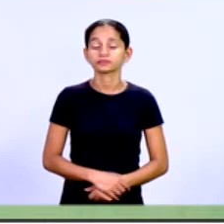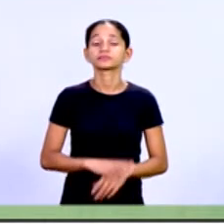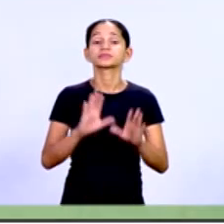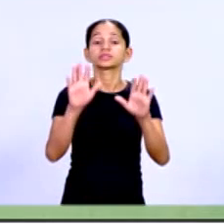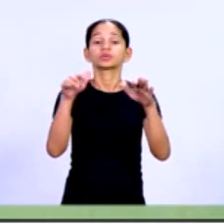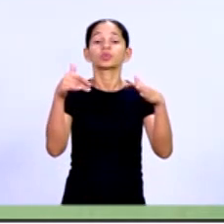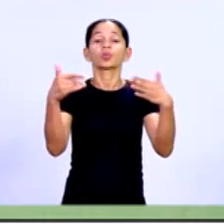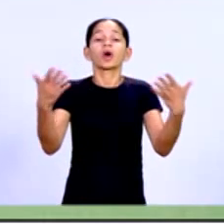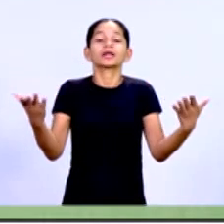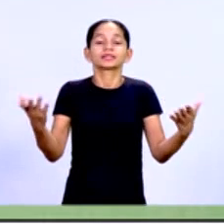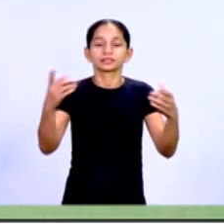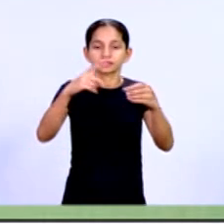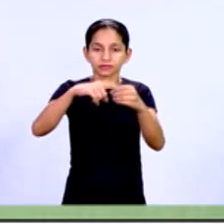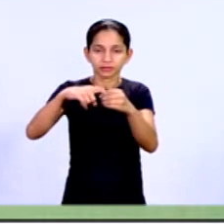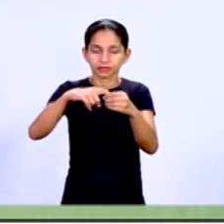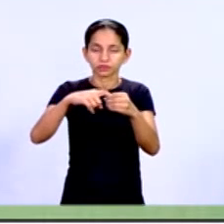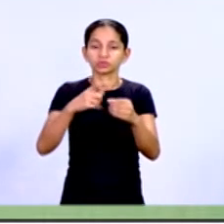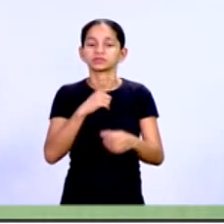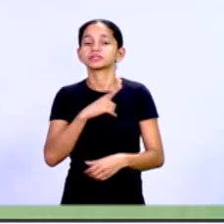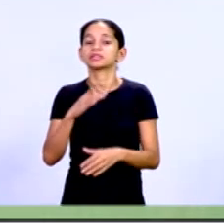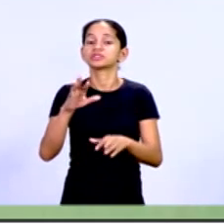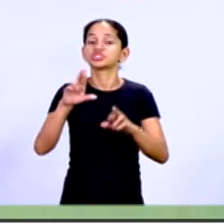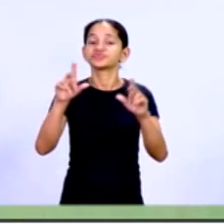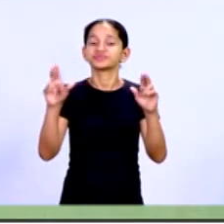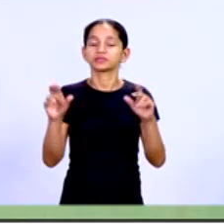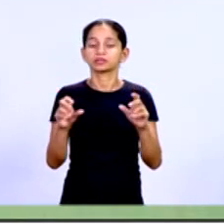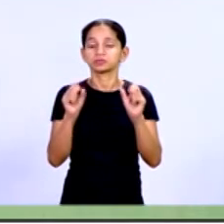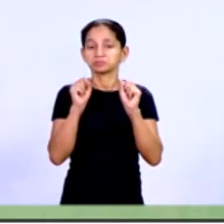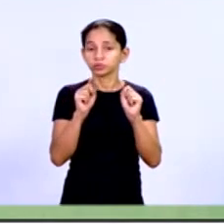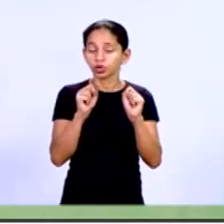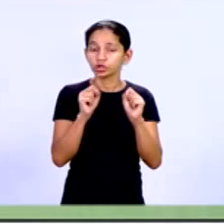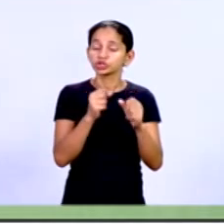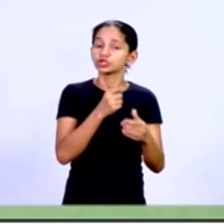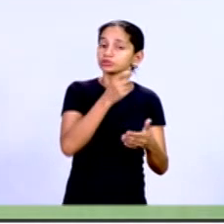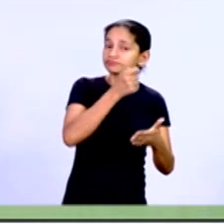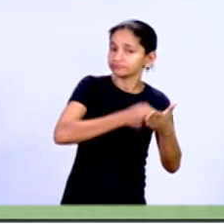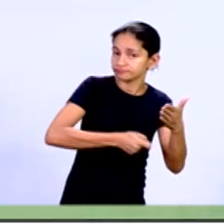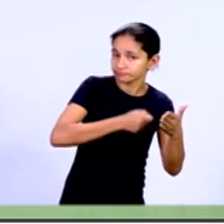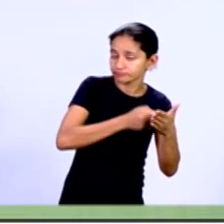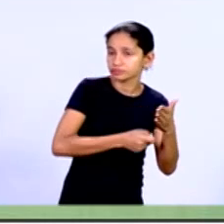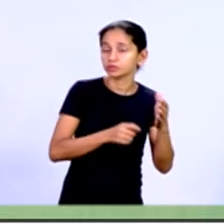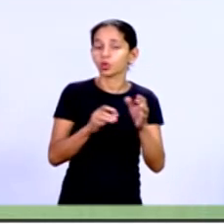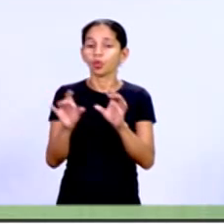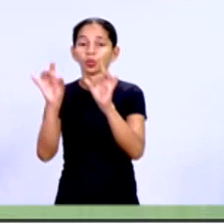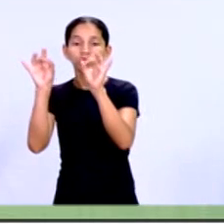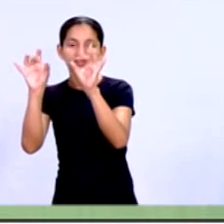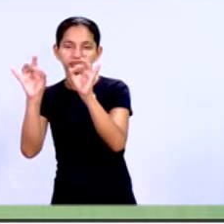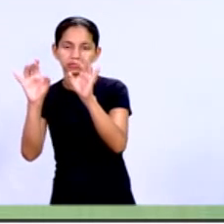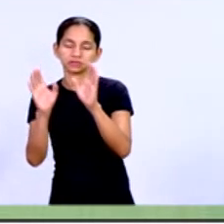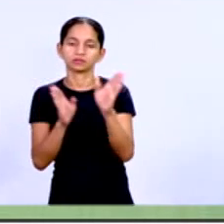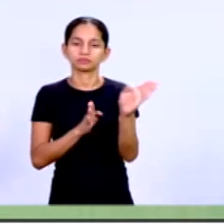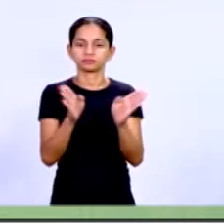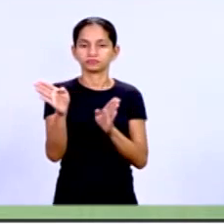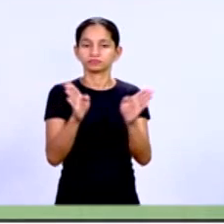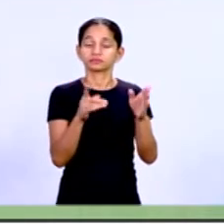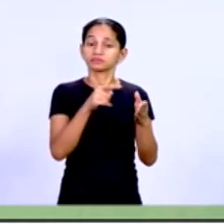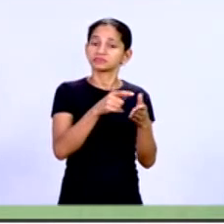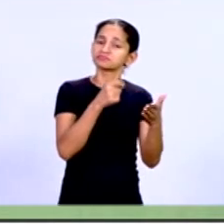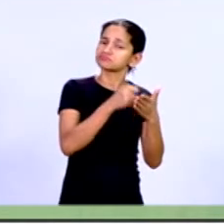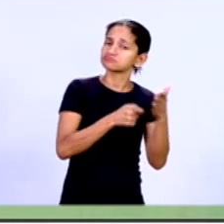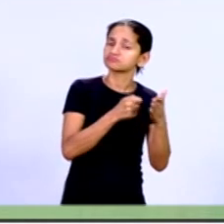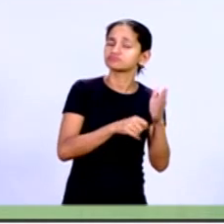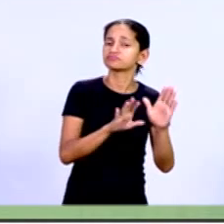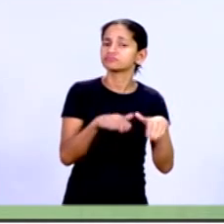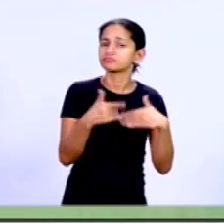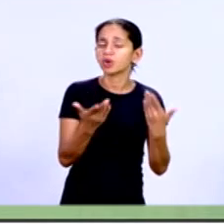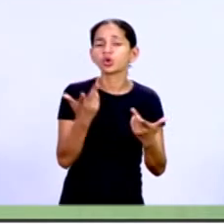Tipos de ações. Elas podem ser ordinárias ou preferenciais. As ordinárias são as que comandam